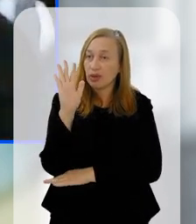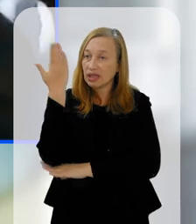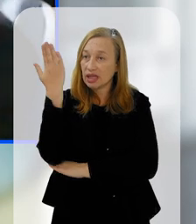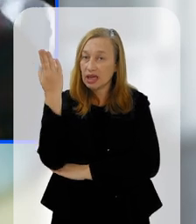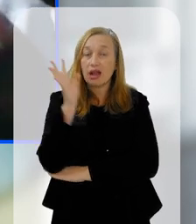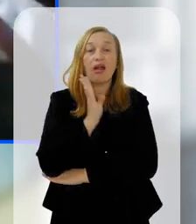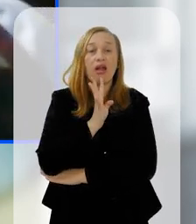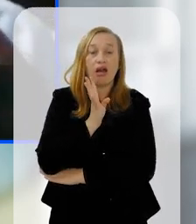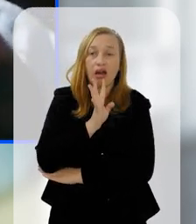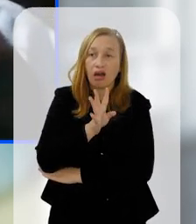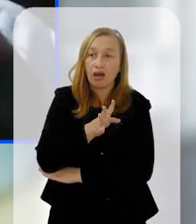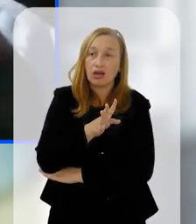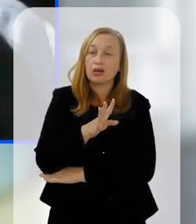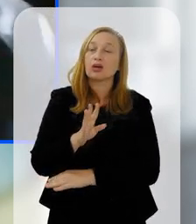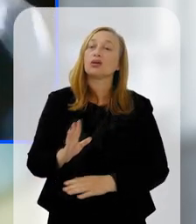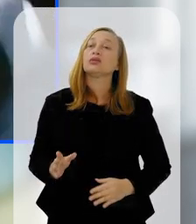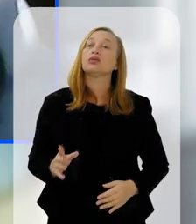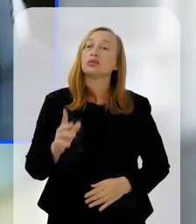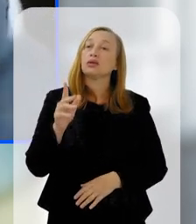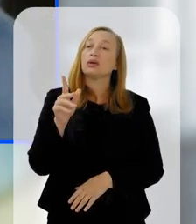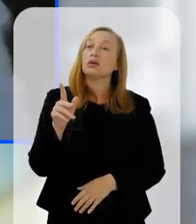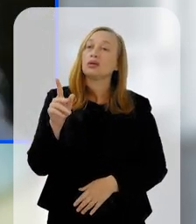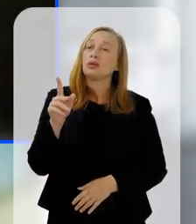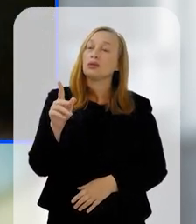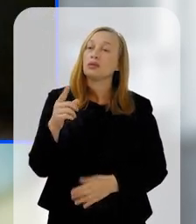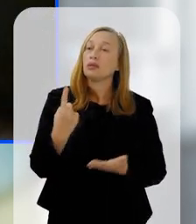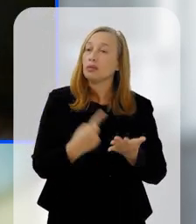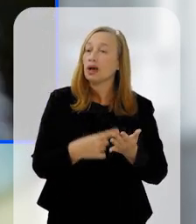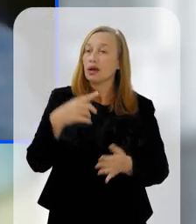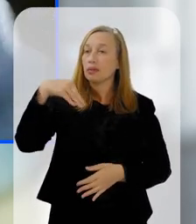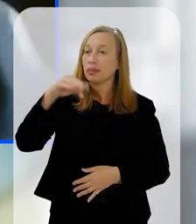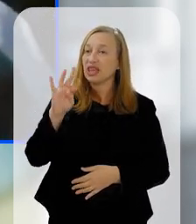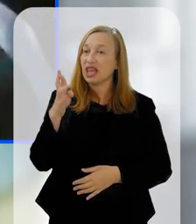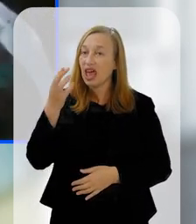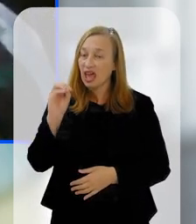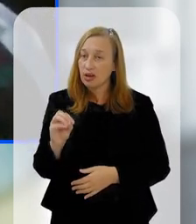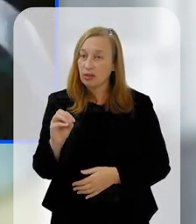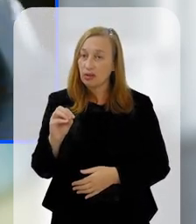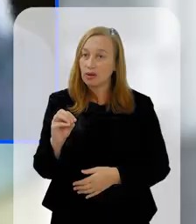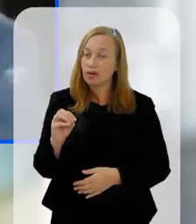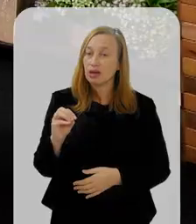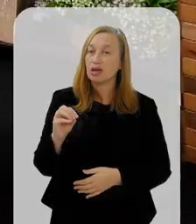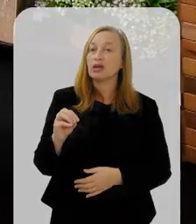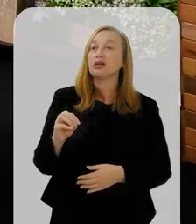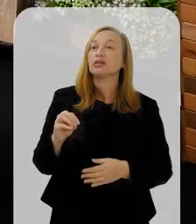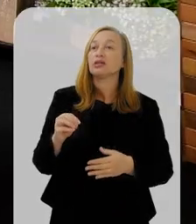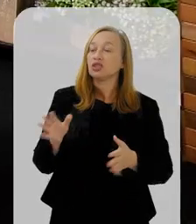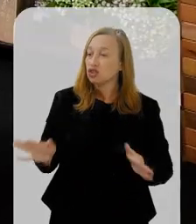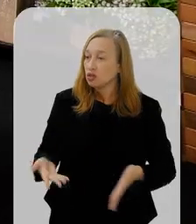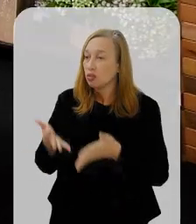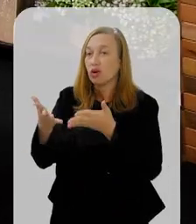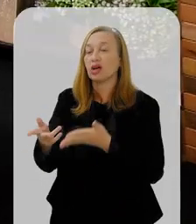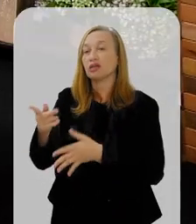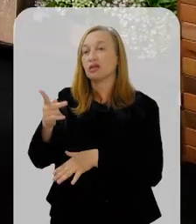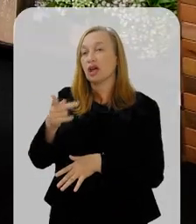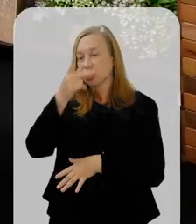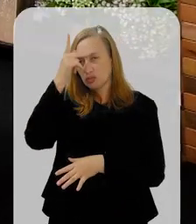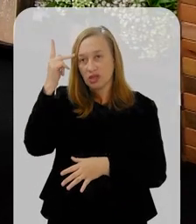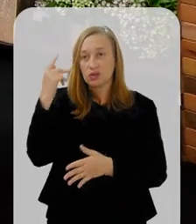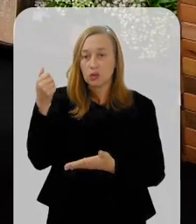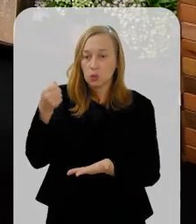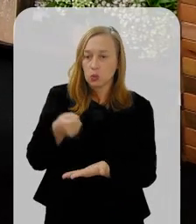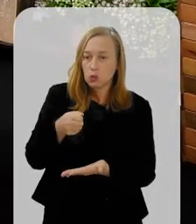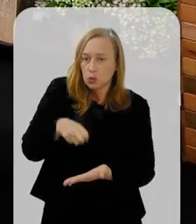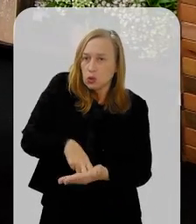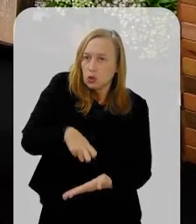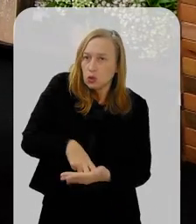o pacto da madeira legal, o pacto do minério legal, dando estímulos a quem fosse para o bom caminho